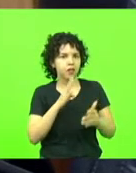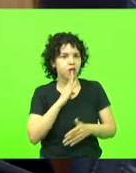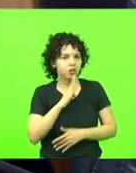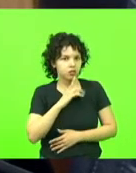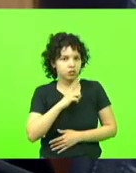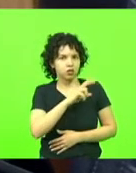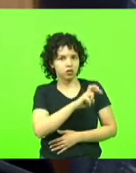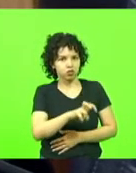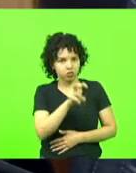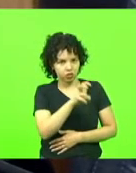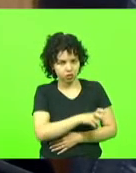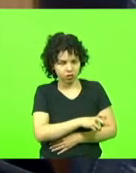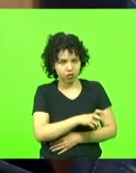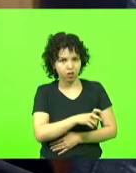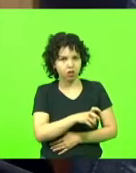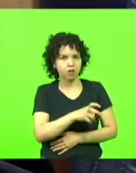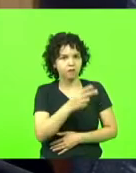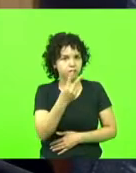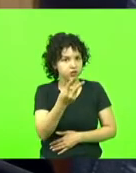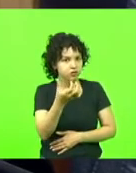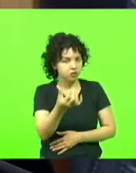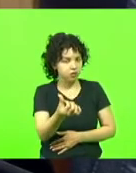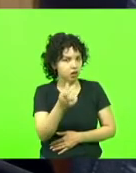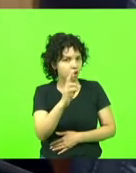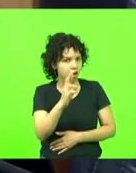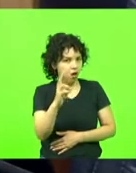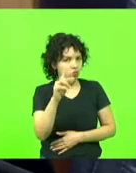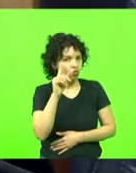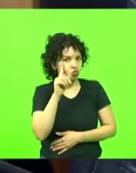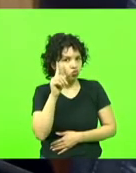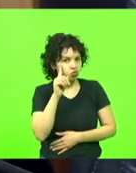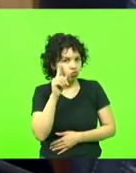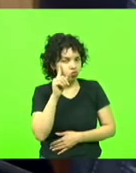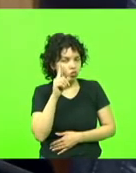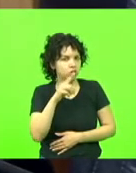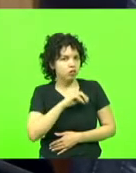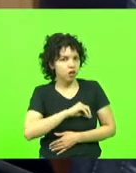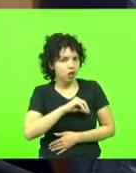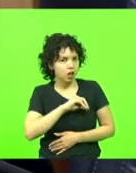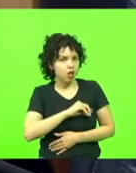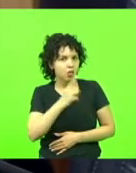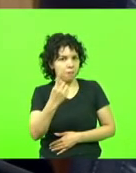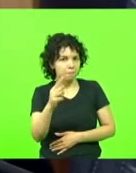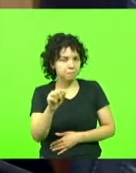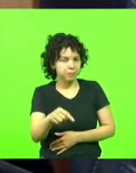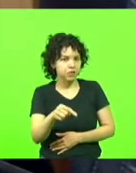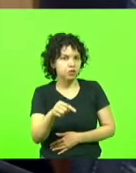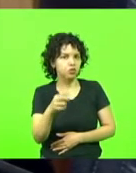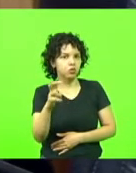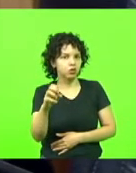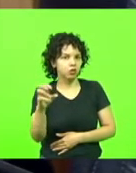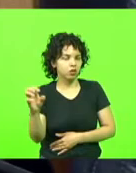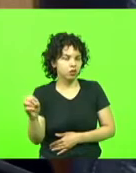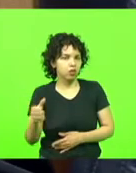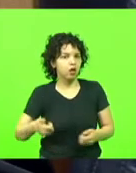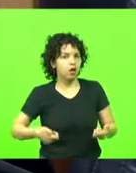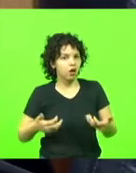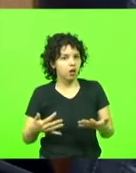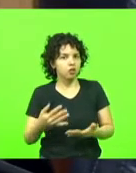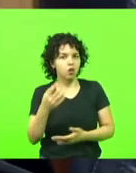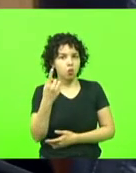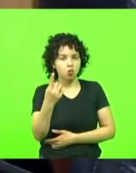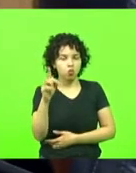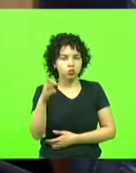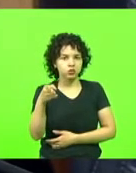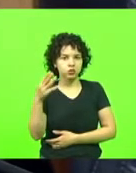se deslocar para o trabalho. Sabendo que tem um salário normativo hoje de R$ 1.500,00, mais ou menos, ele gasta praticamente um terço do